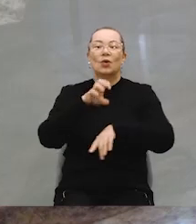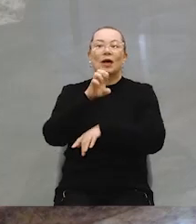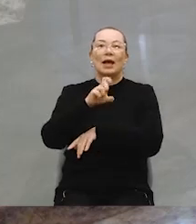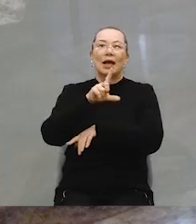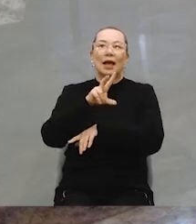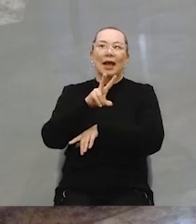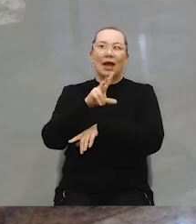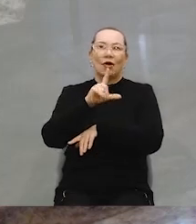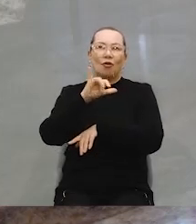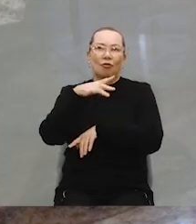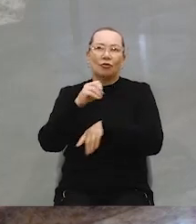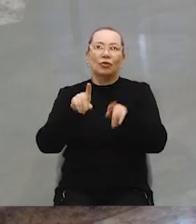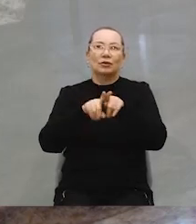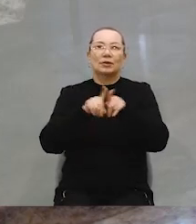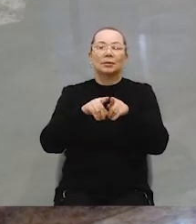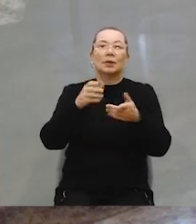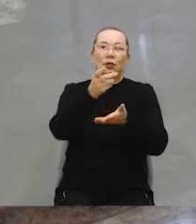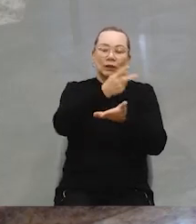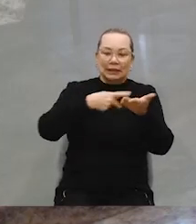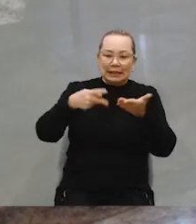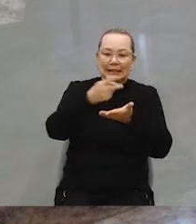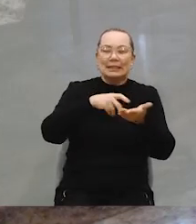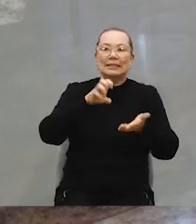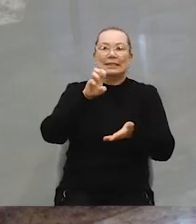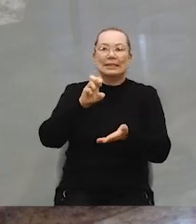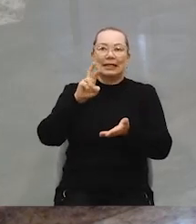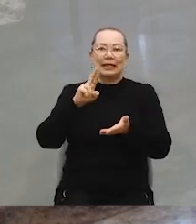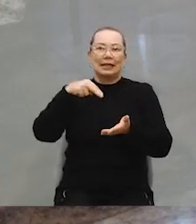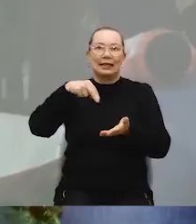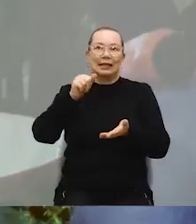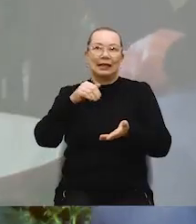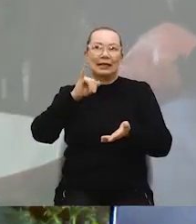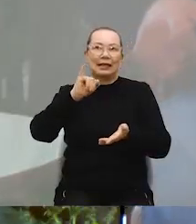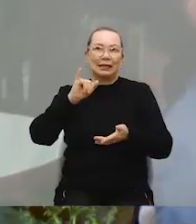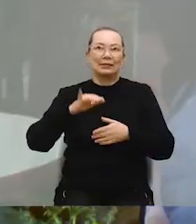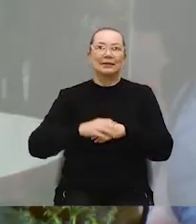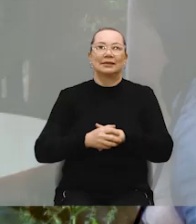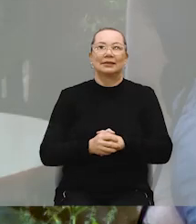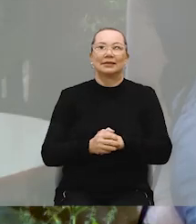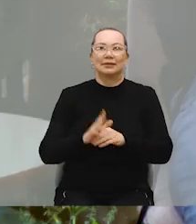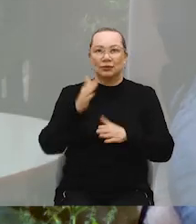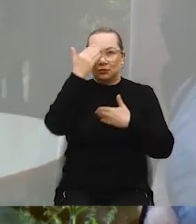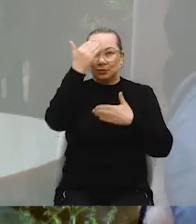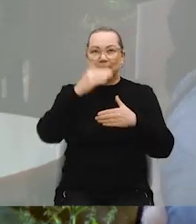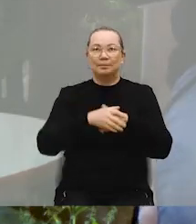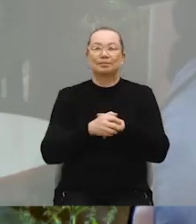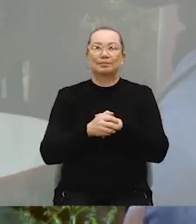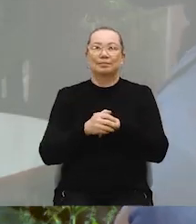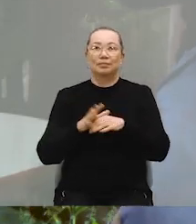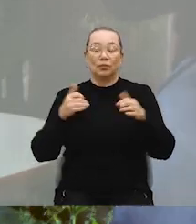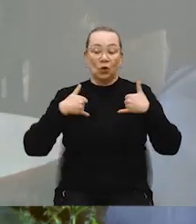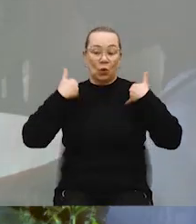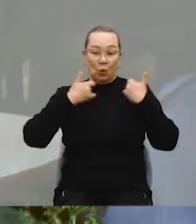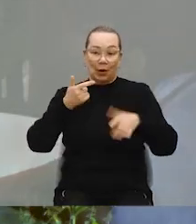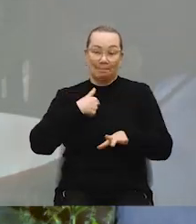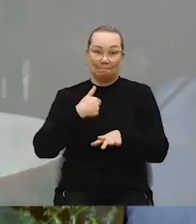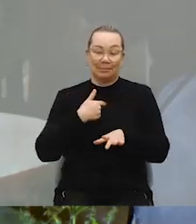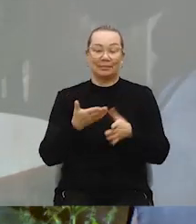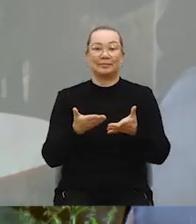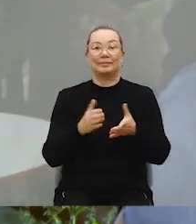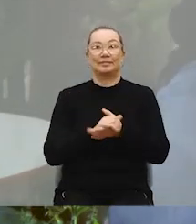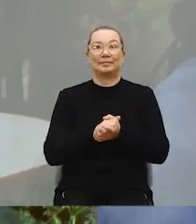escritor, o ilustrador Hernani Carraro. Uma honra tê-los conosco aqui. Muito obrigado. A honra é toda minha,